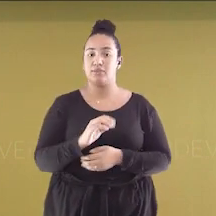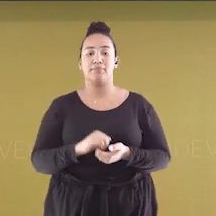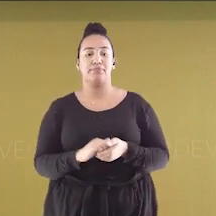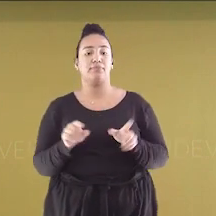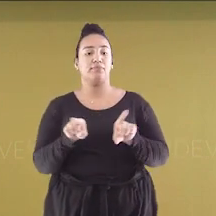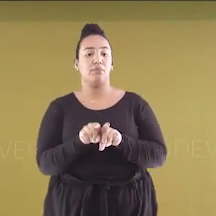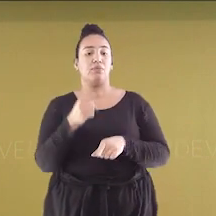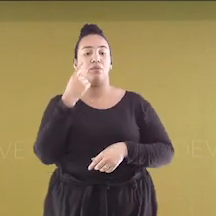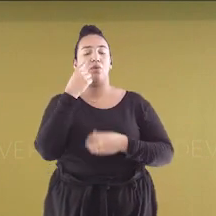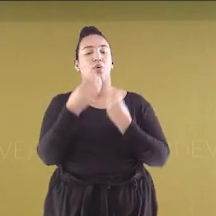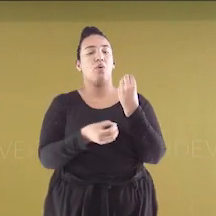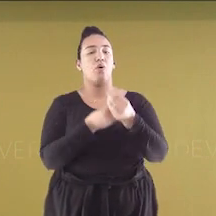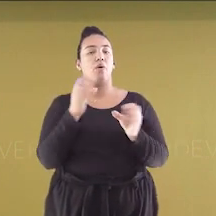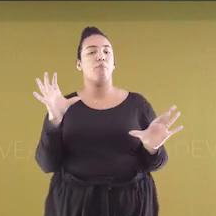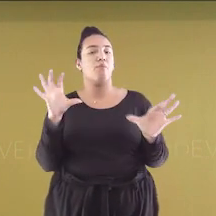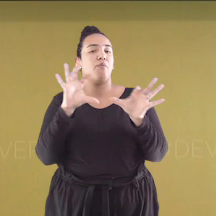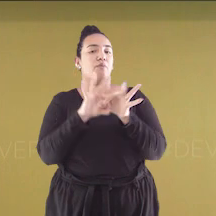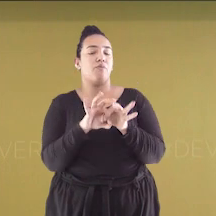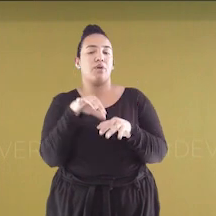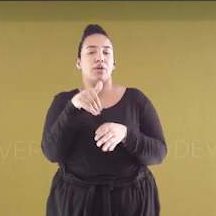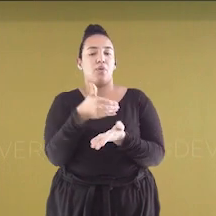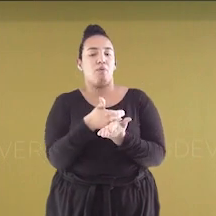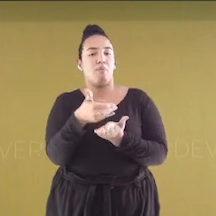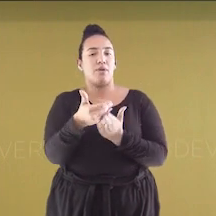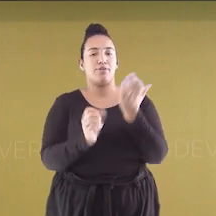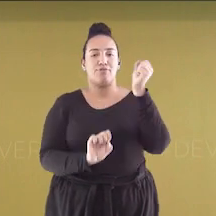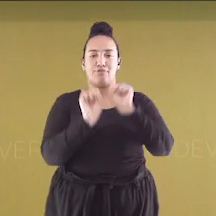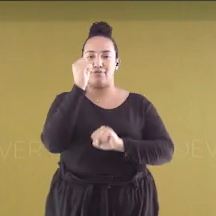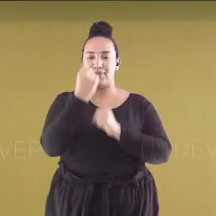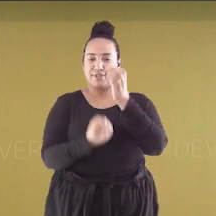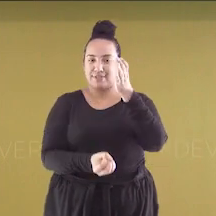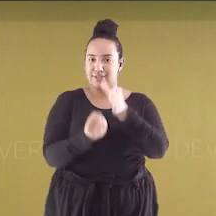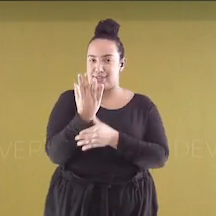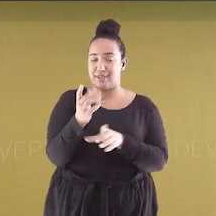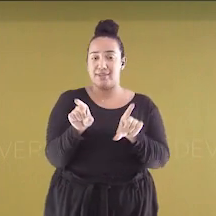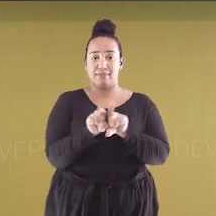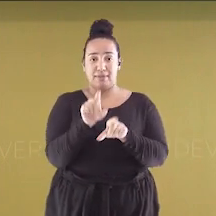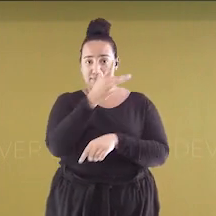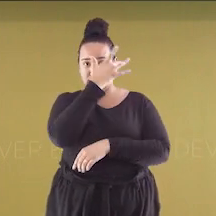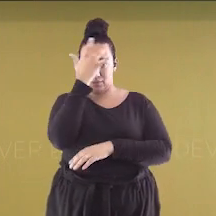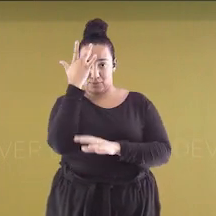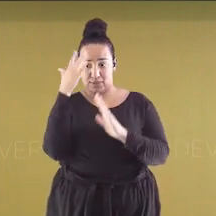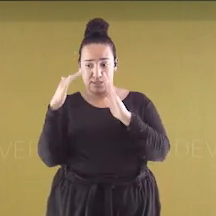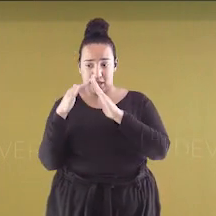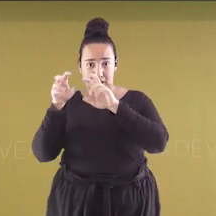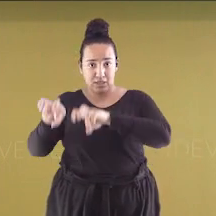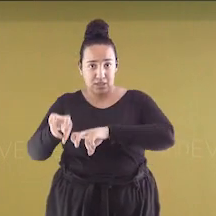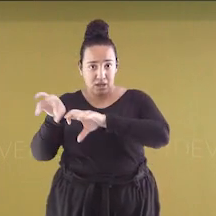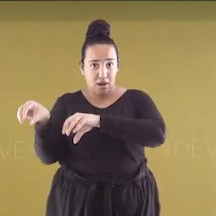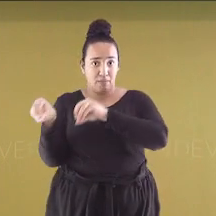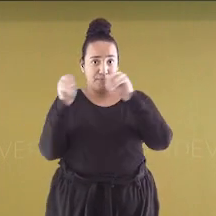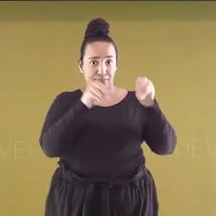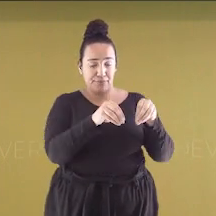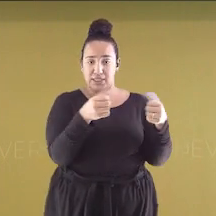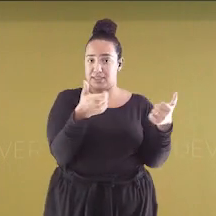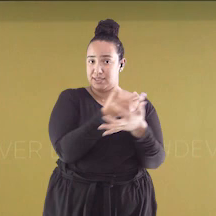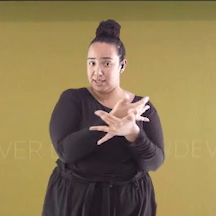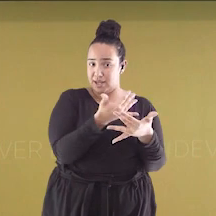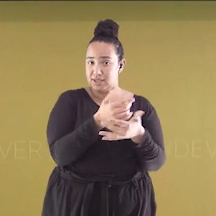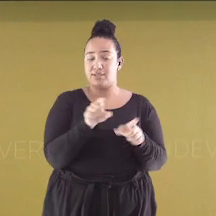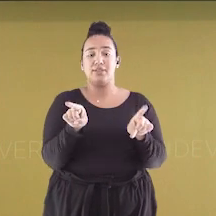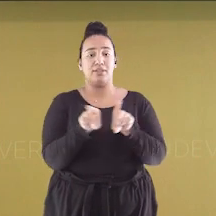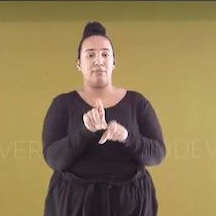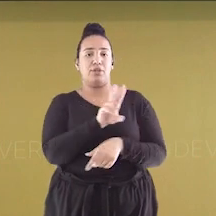ele está atrelado ao início da industrialização e a migração de pessoas do campo para a